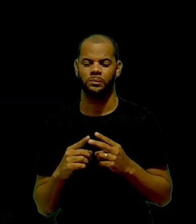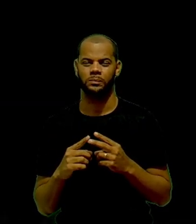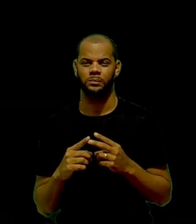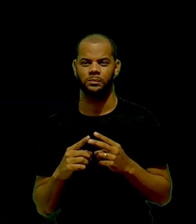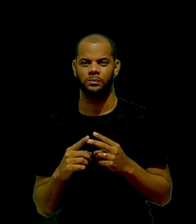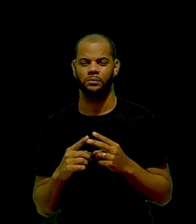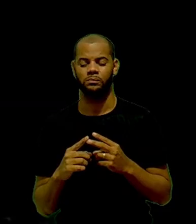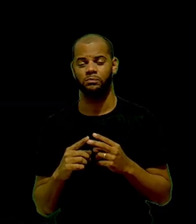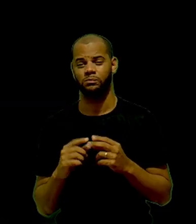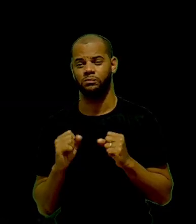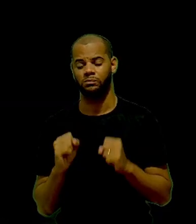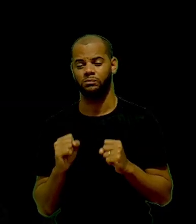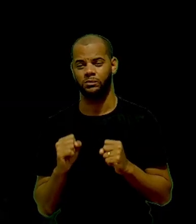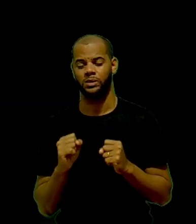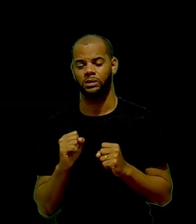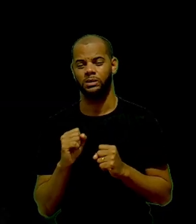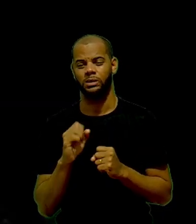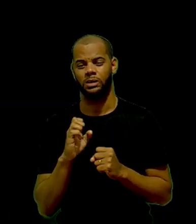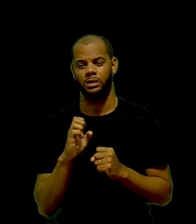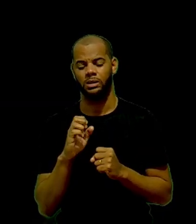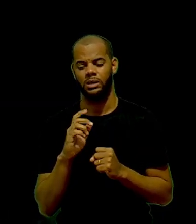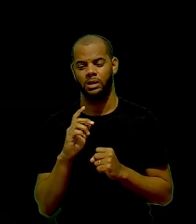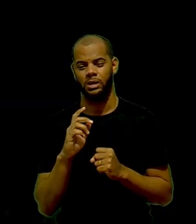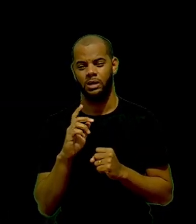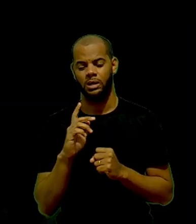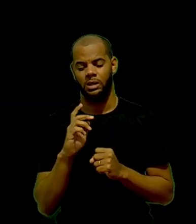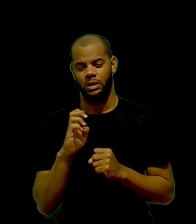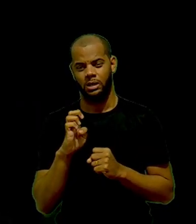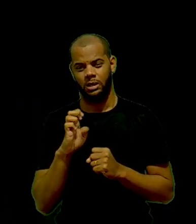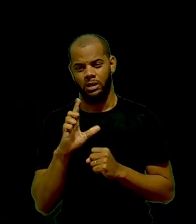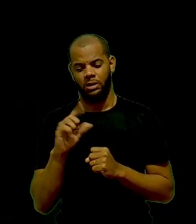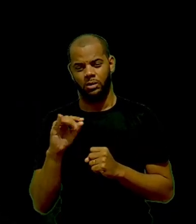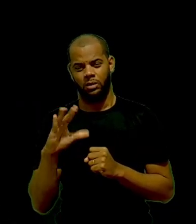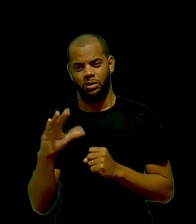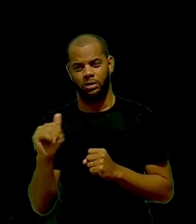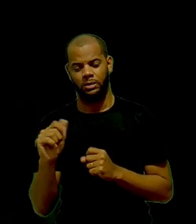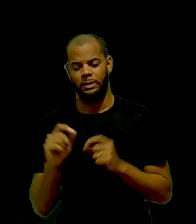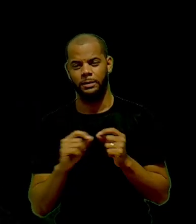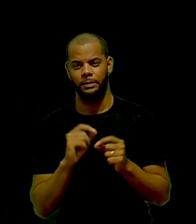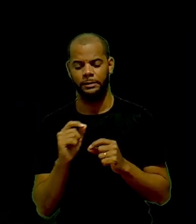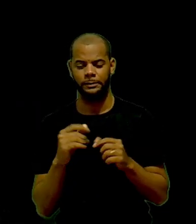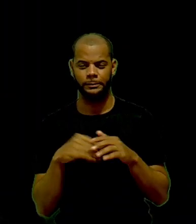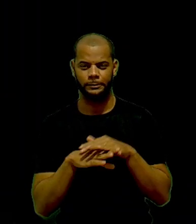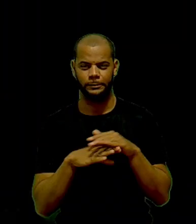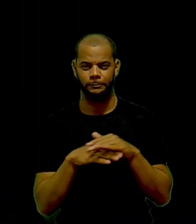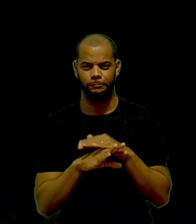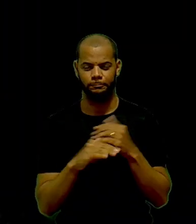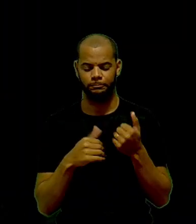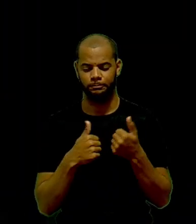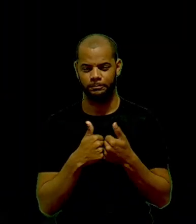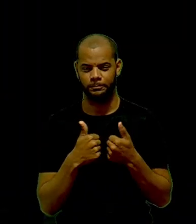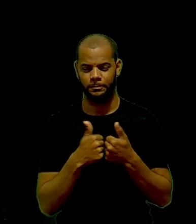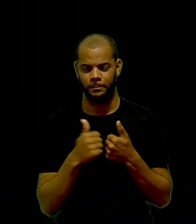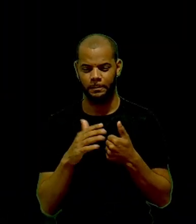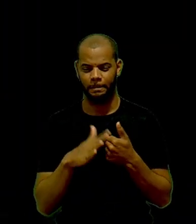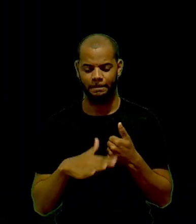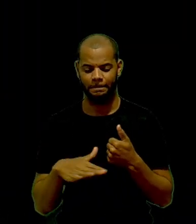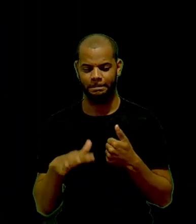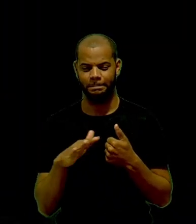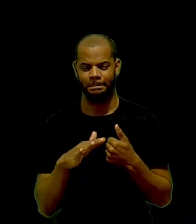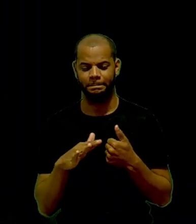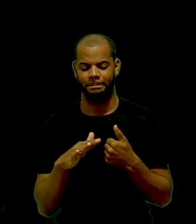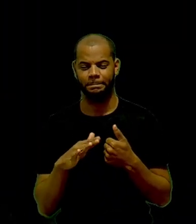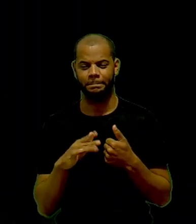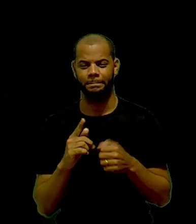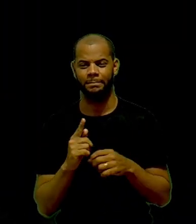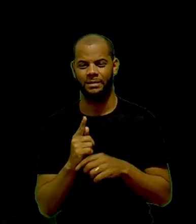mas pode ser da eólica também. Se a gente colocar sistemas de armazenamento de energia em baterias perto da